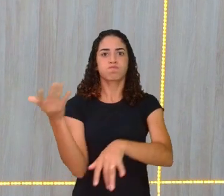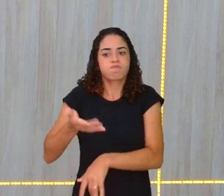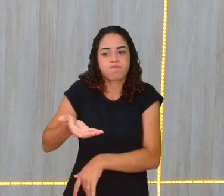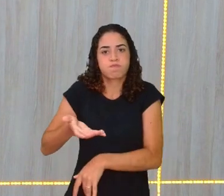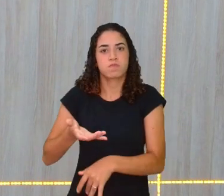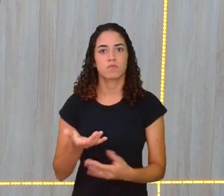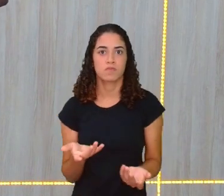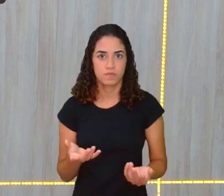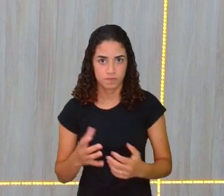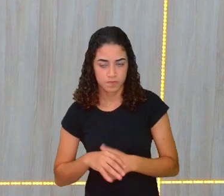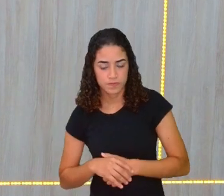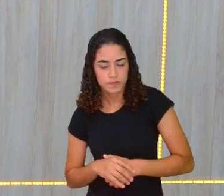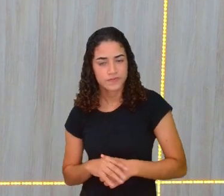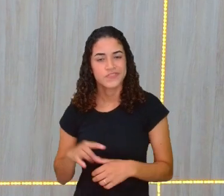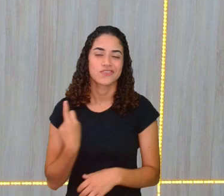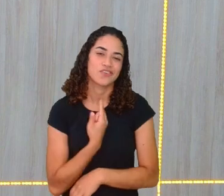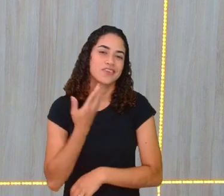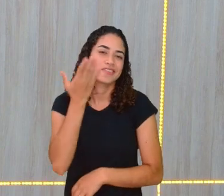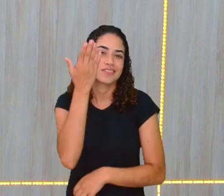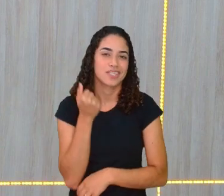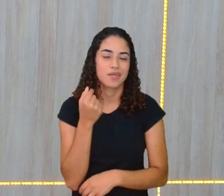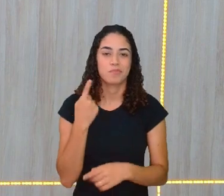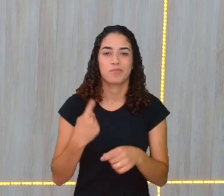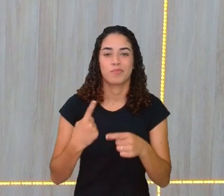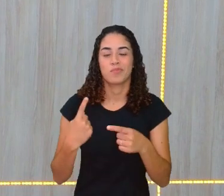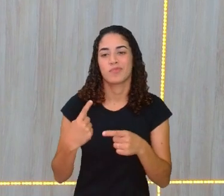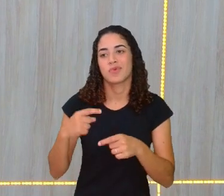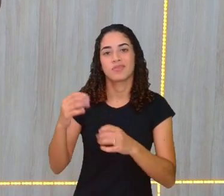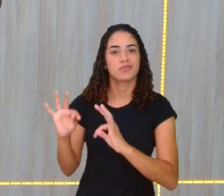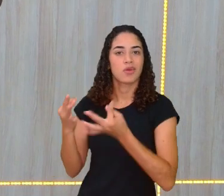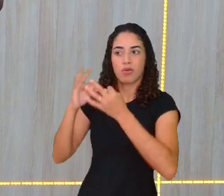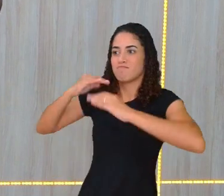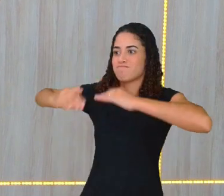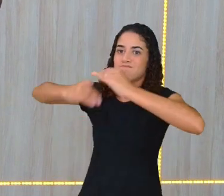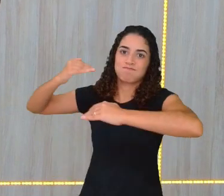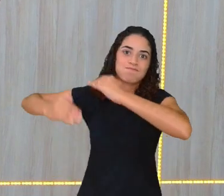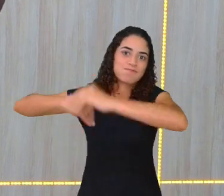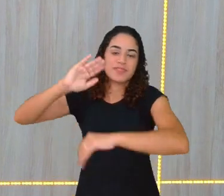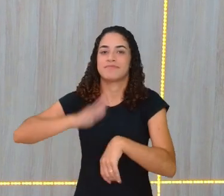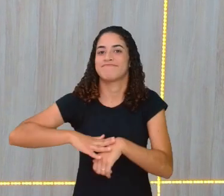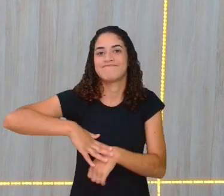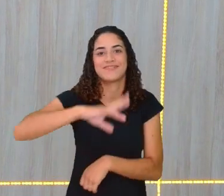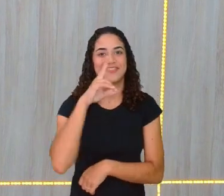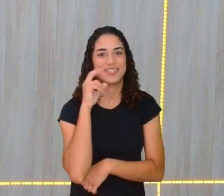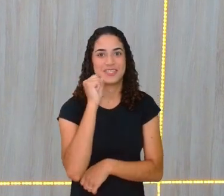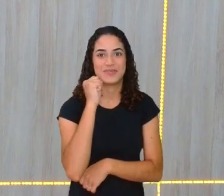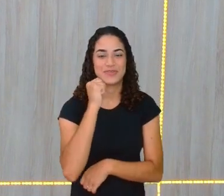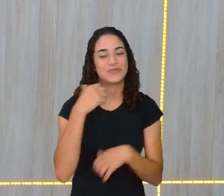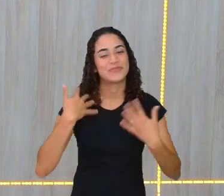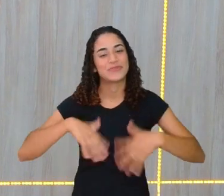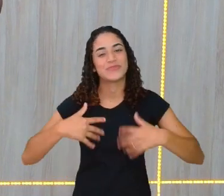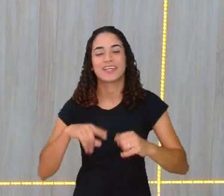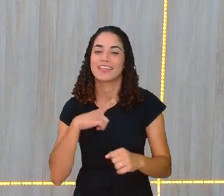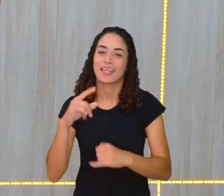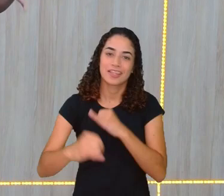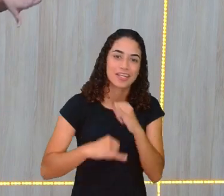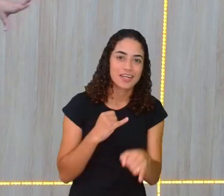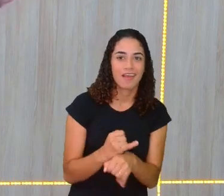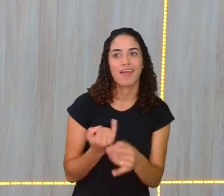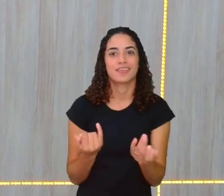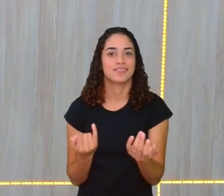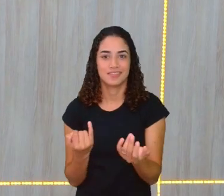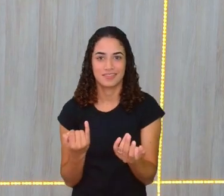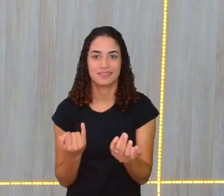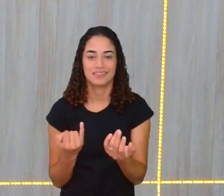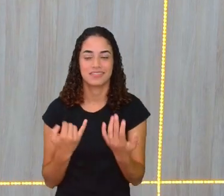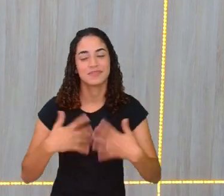termos de velocidade. E a gente sabe que com o desenvolvimento da tecnologia, isso se tornou ainda mais potente, né? A gente tem a internet que não deixa nada passar.